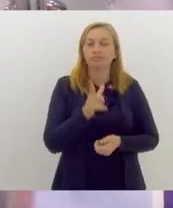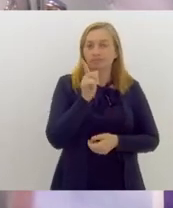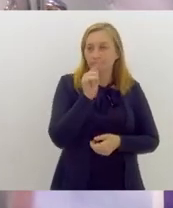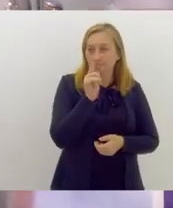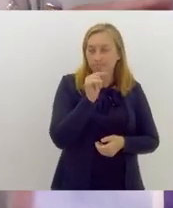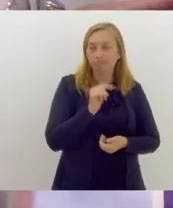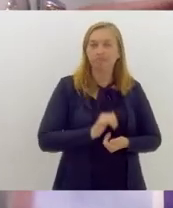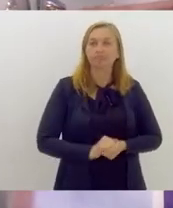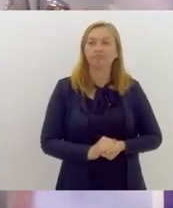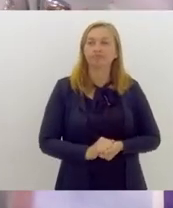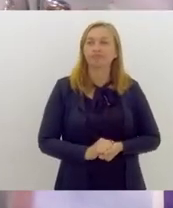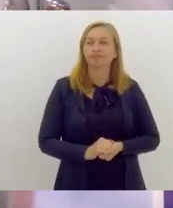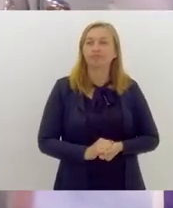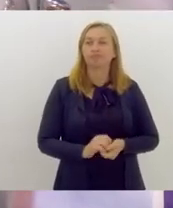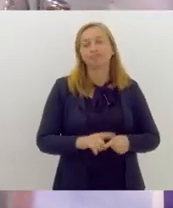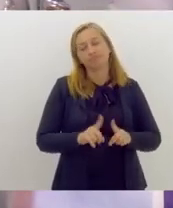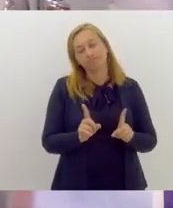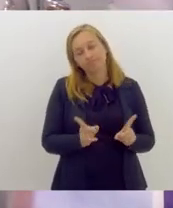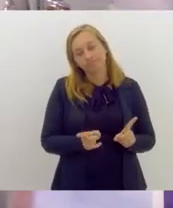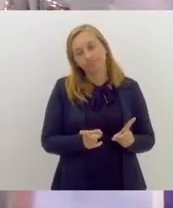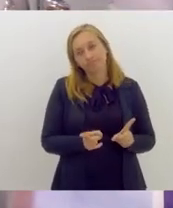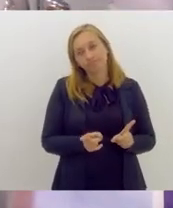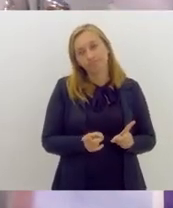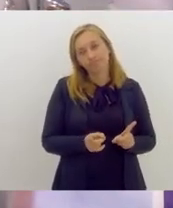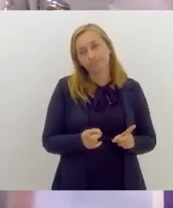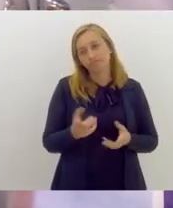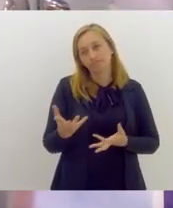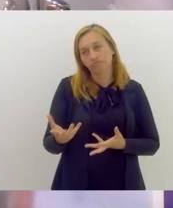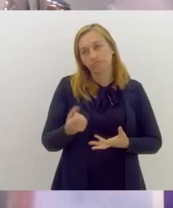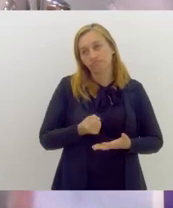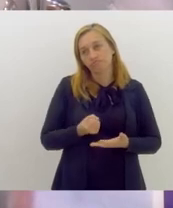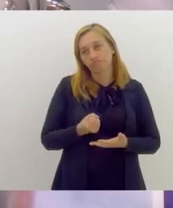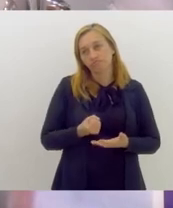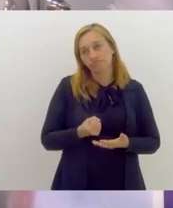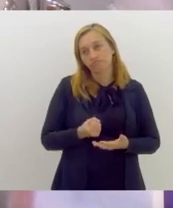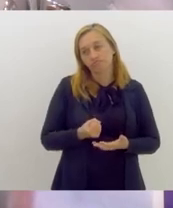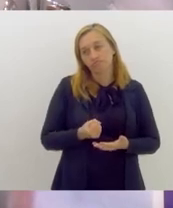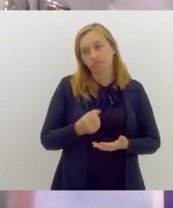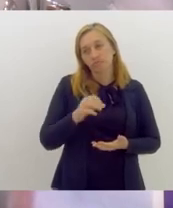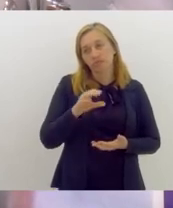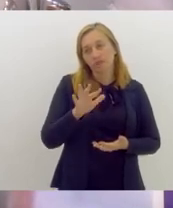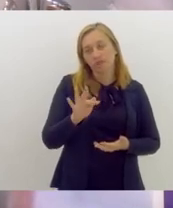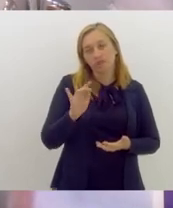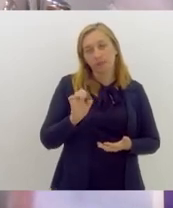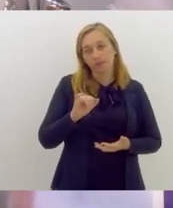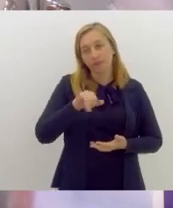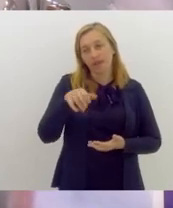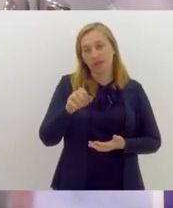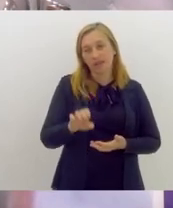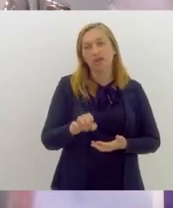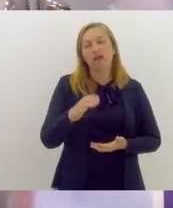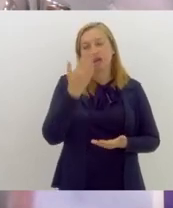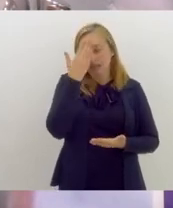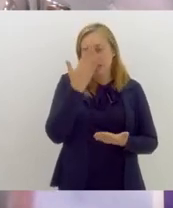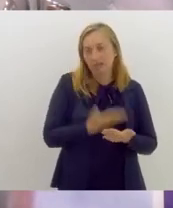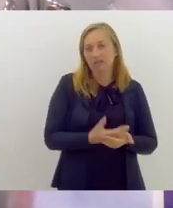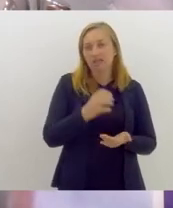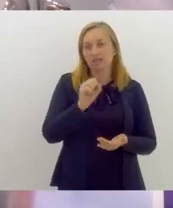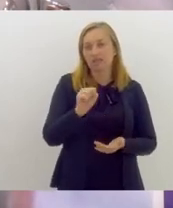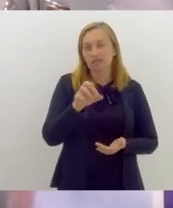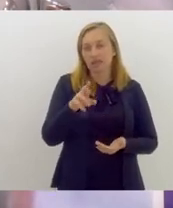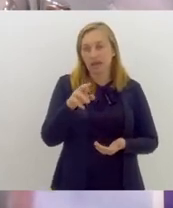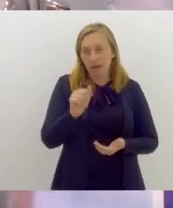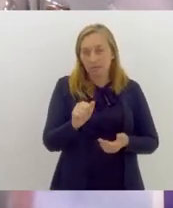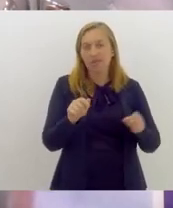jurisdicionais mas desde então eu não recebi na condição de FIPE RJ e acredito que a seapa também não recebeu